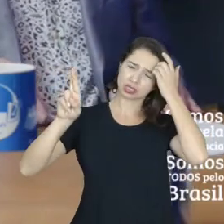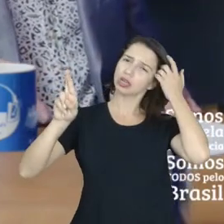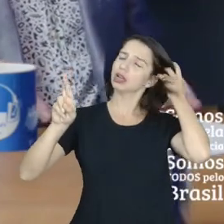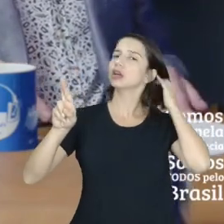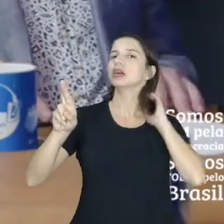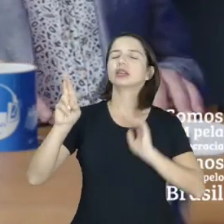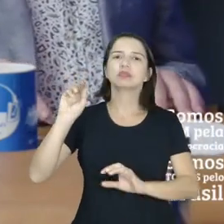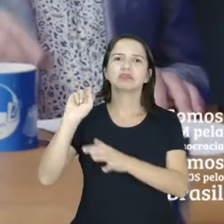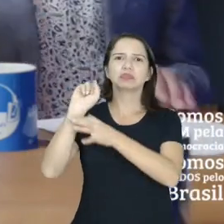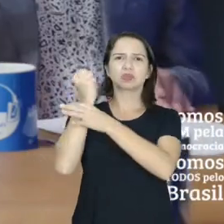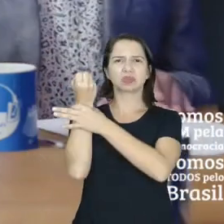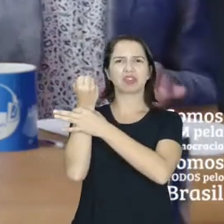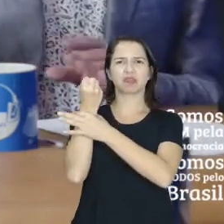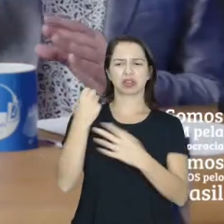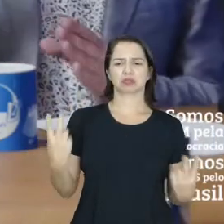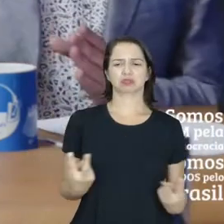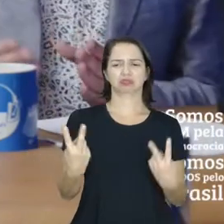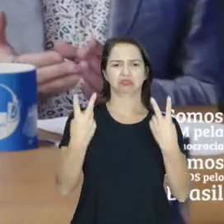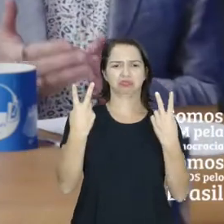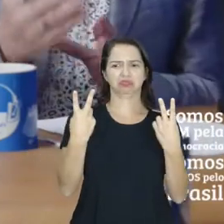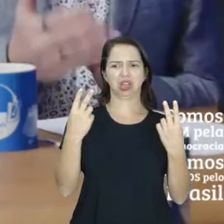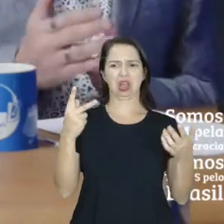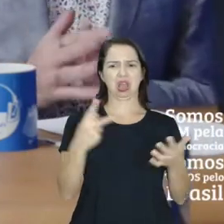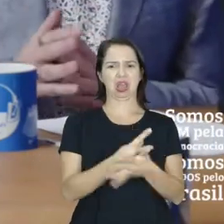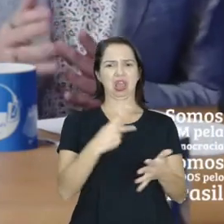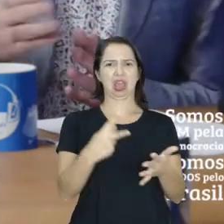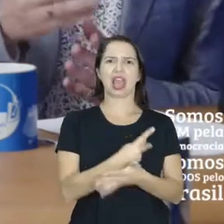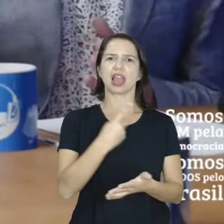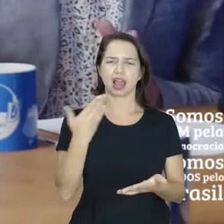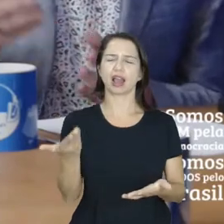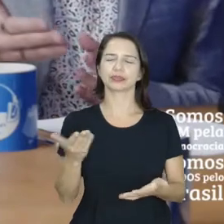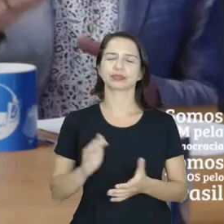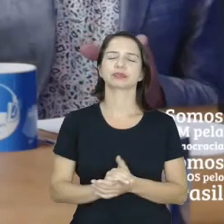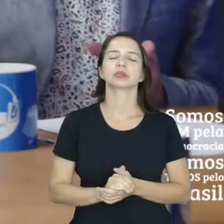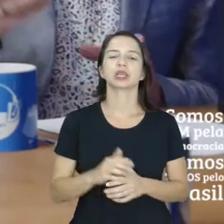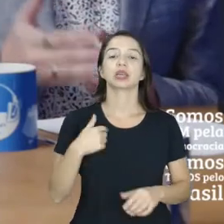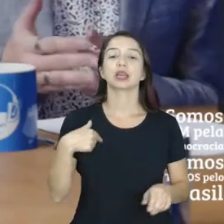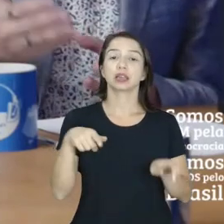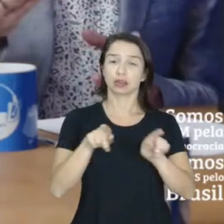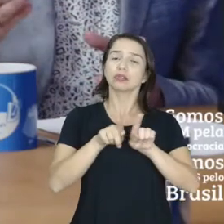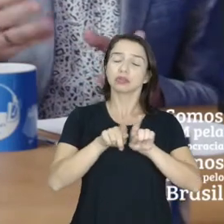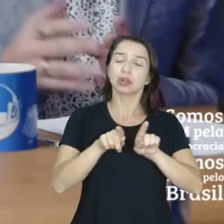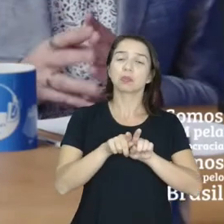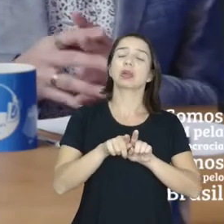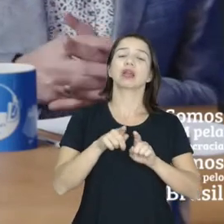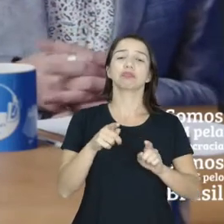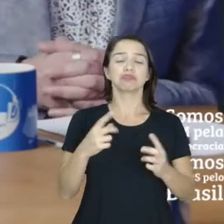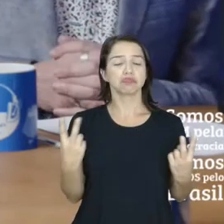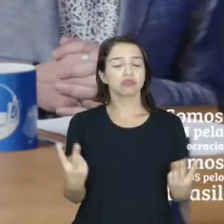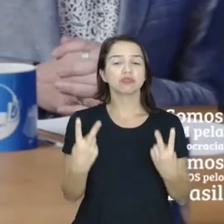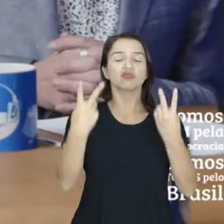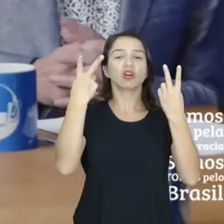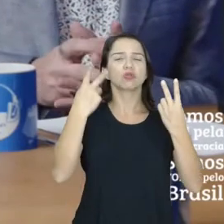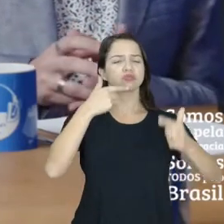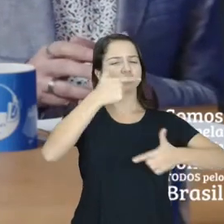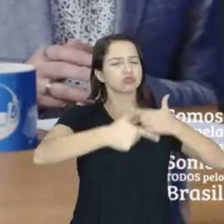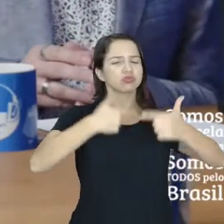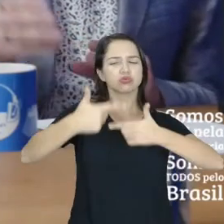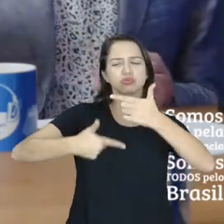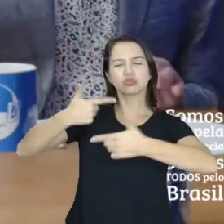Mas não é o caso. E também valorizo muito o trabalho que algumas igrejas, especialmente a Universal, fazem